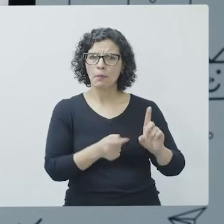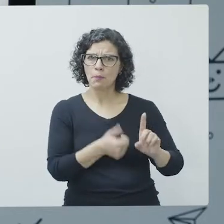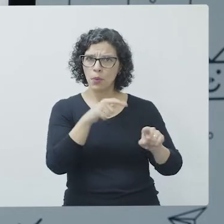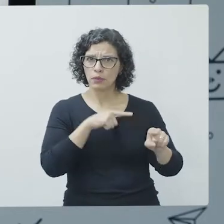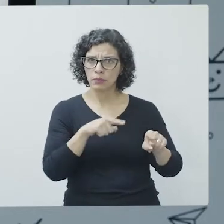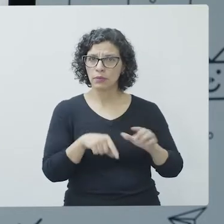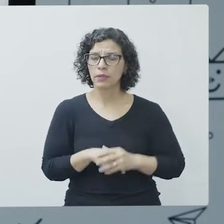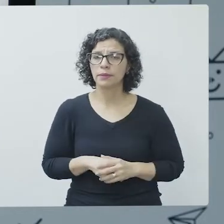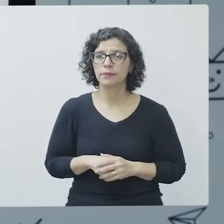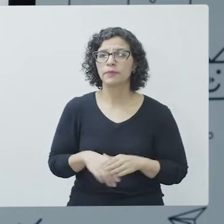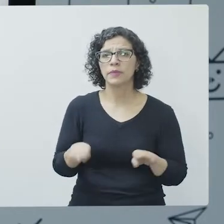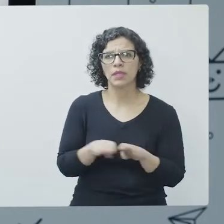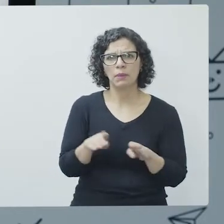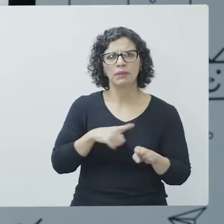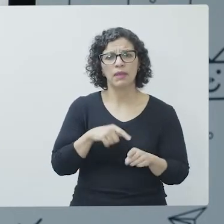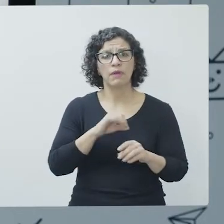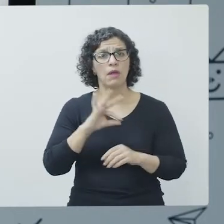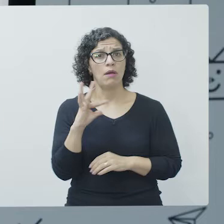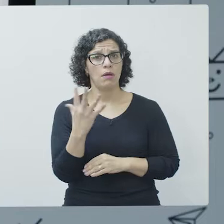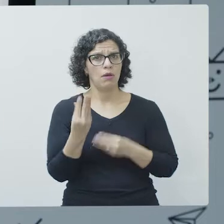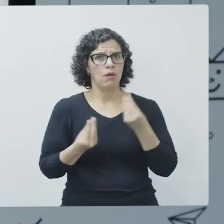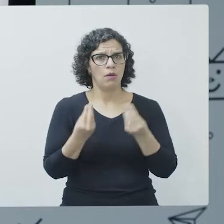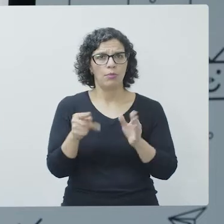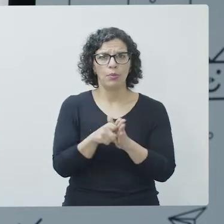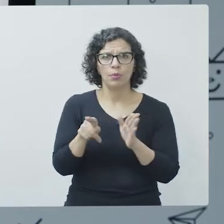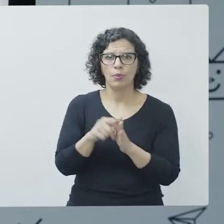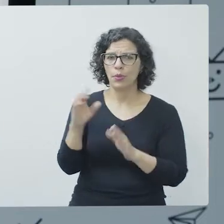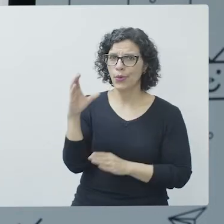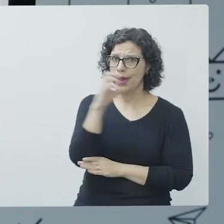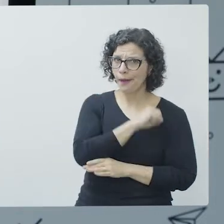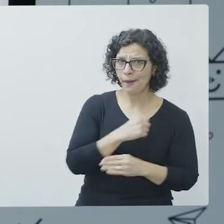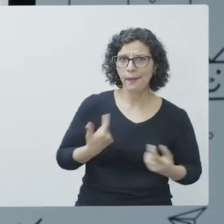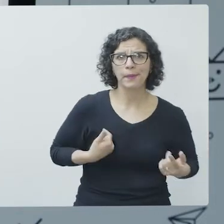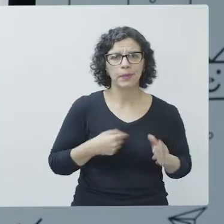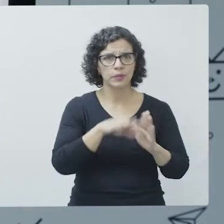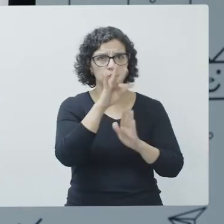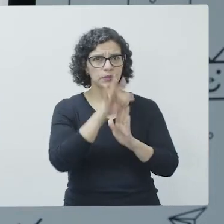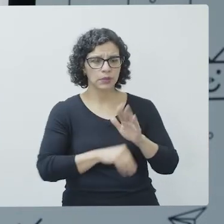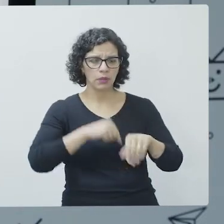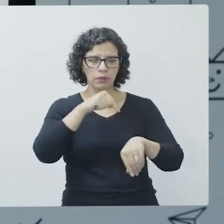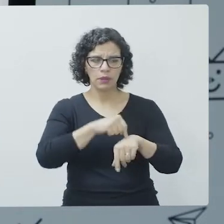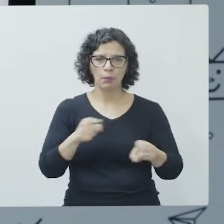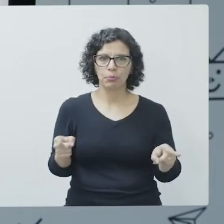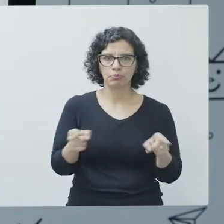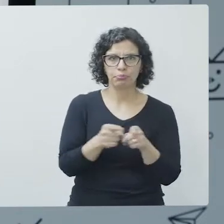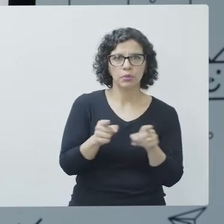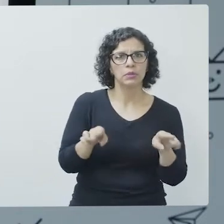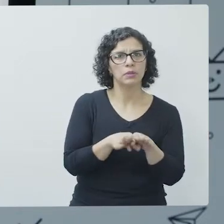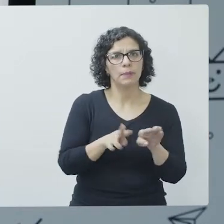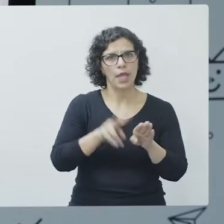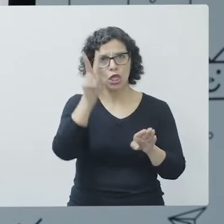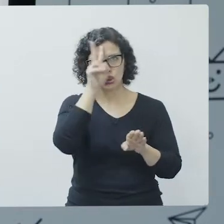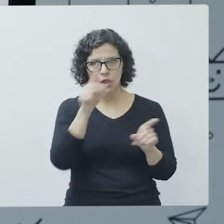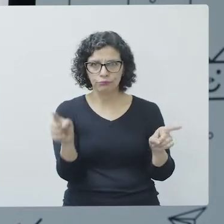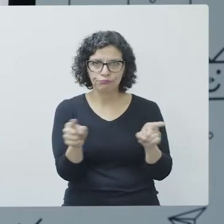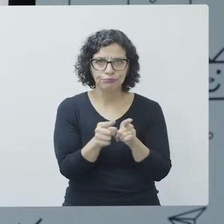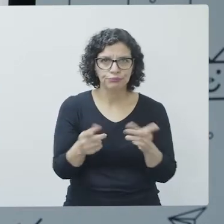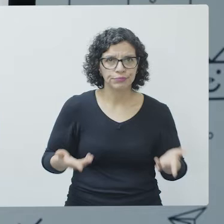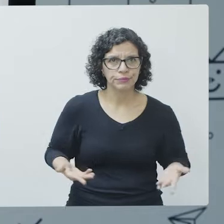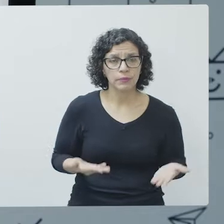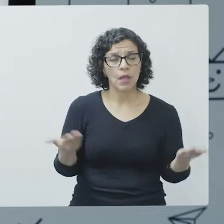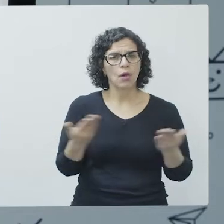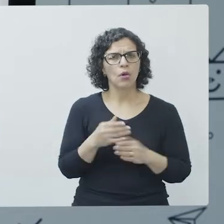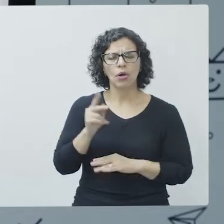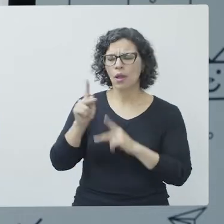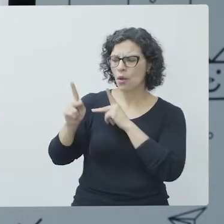personagens, daí vai acontecer ali tudo muito rápido, pouco tempo também de história. Mas